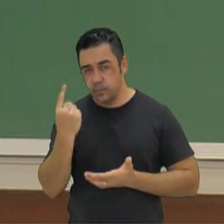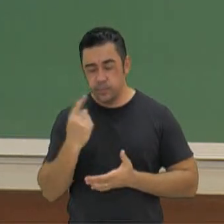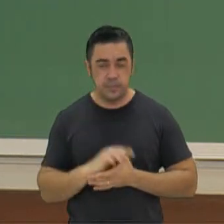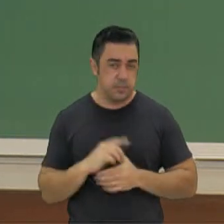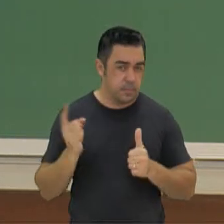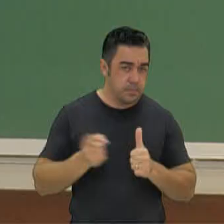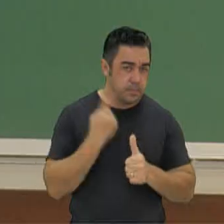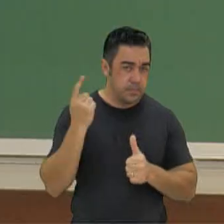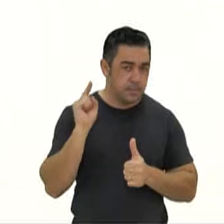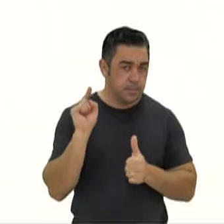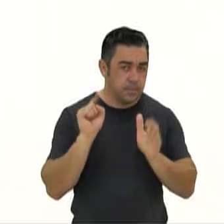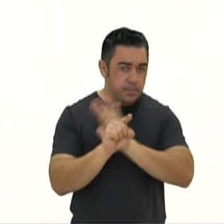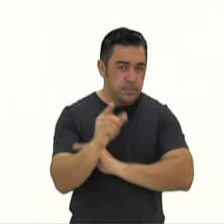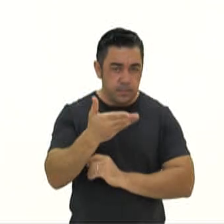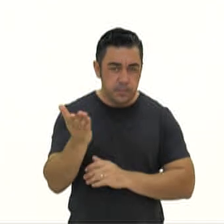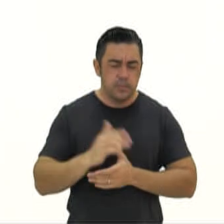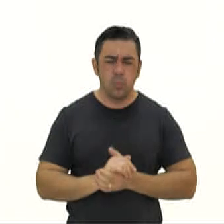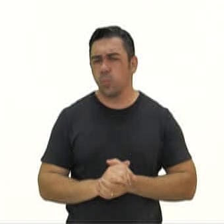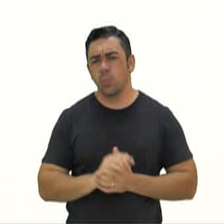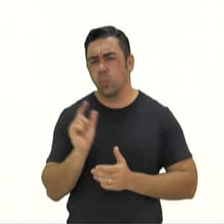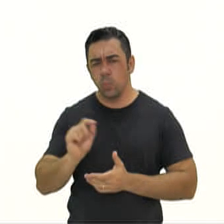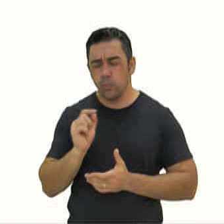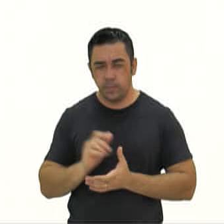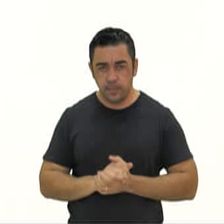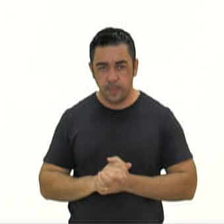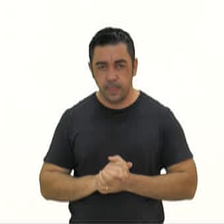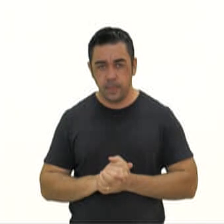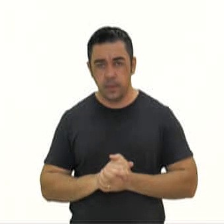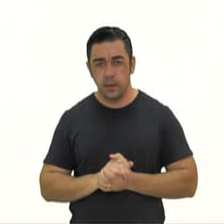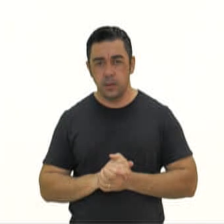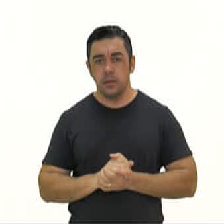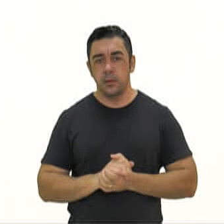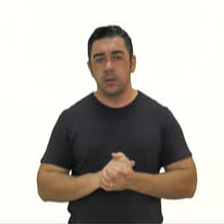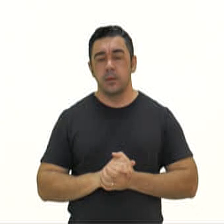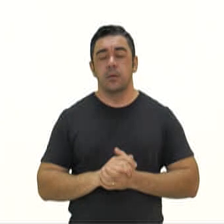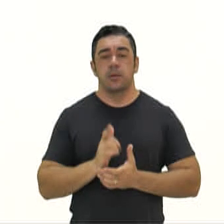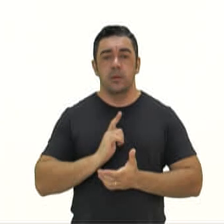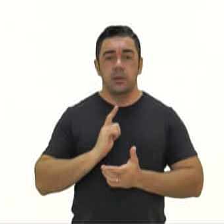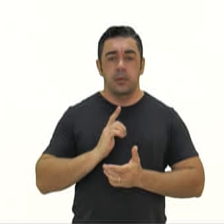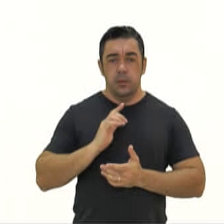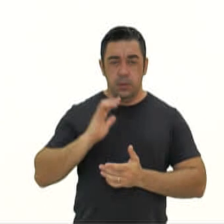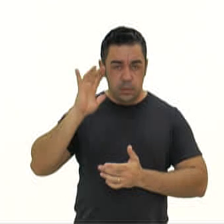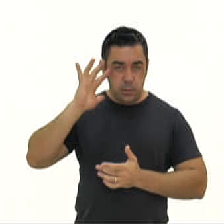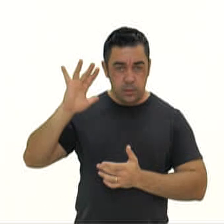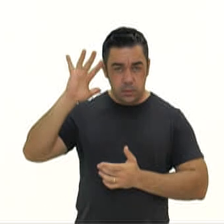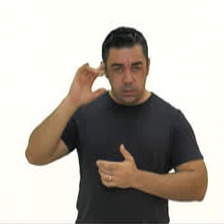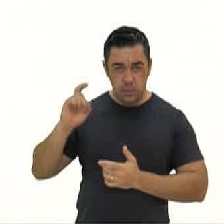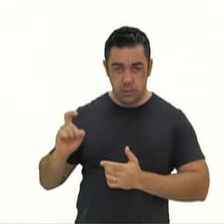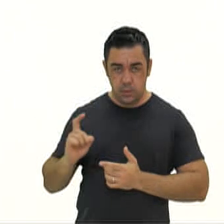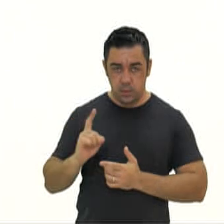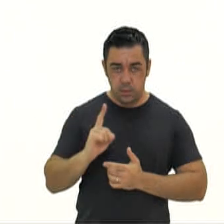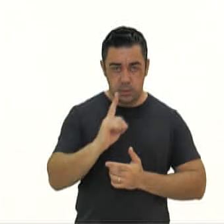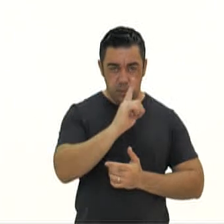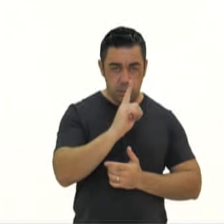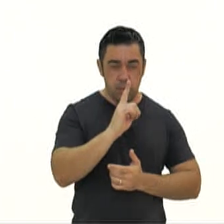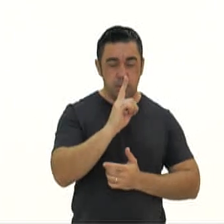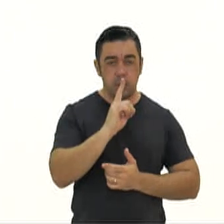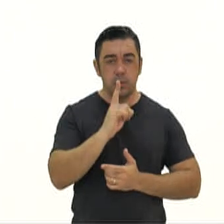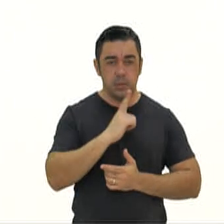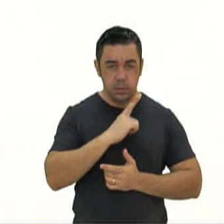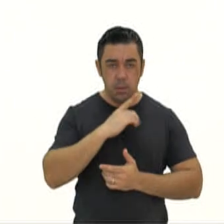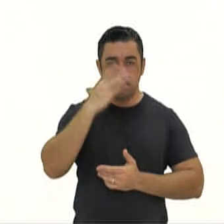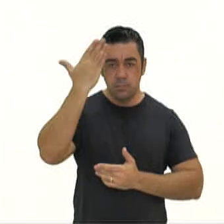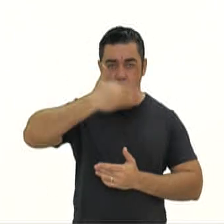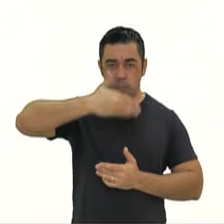nosso primeiro quiz. O que diz nosso primeiro quiz? Vamos lá. A teoria da evolução, apesar de apresentar uma grande quantidade